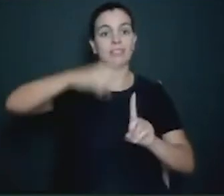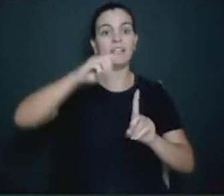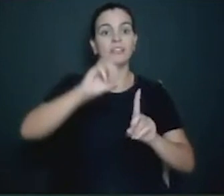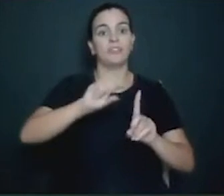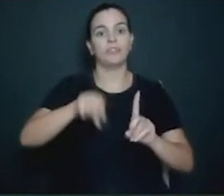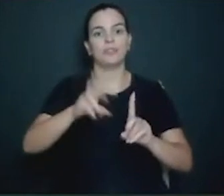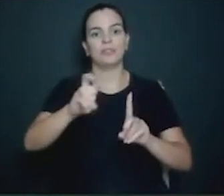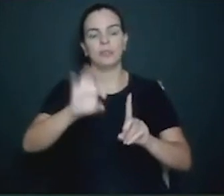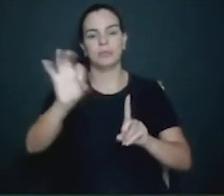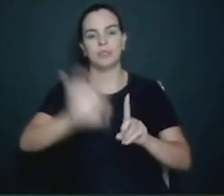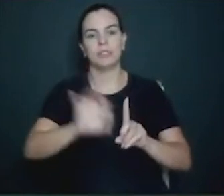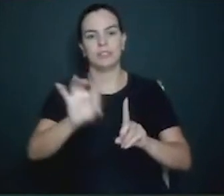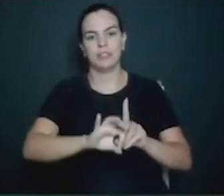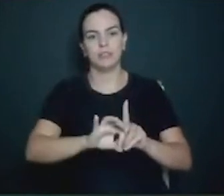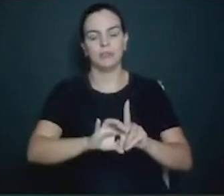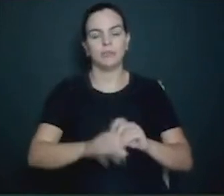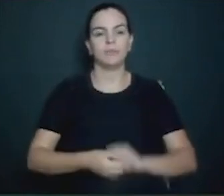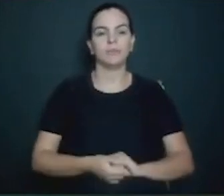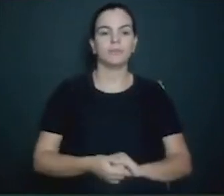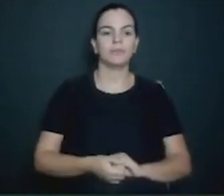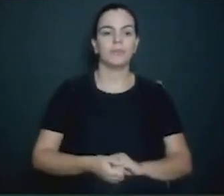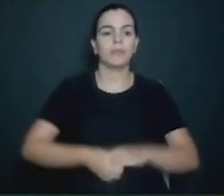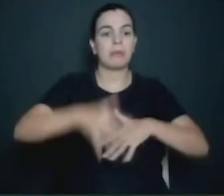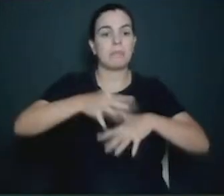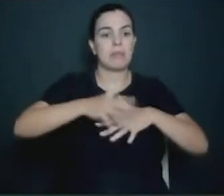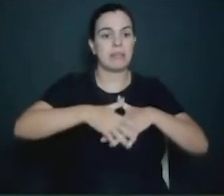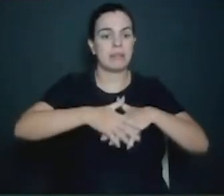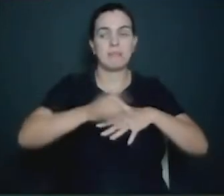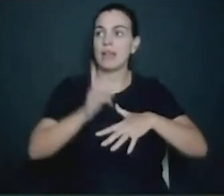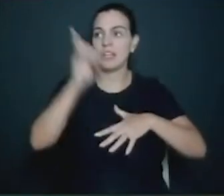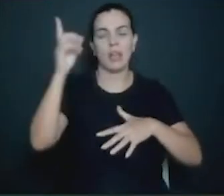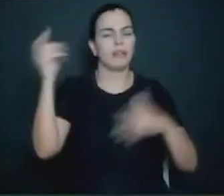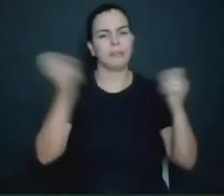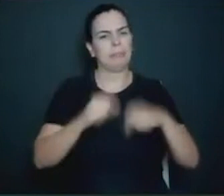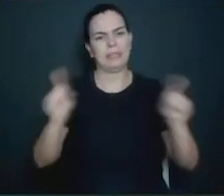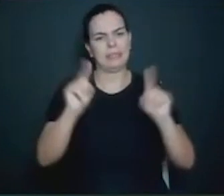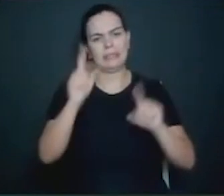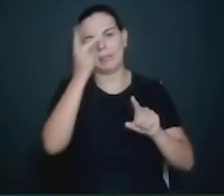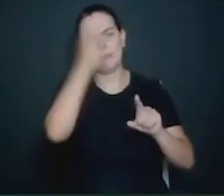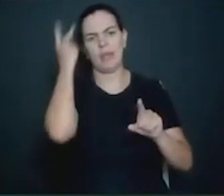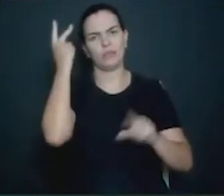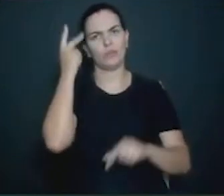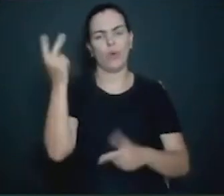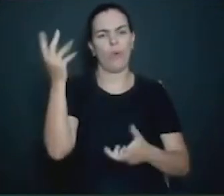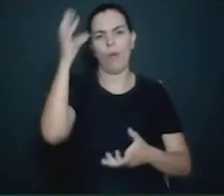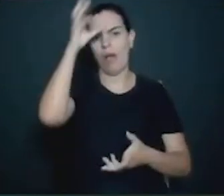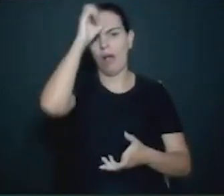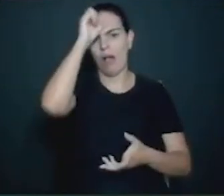0,5% para o atendimento. A matemática aqui não precisa ser muito conhecedor